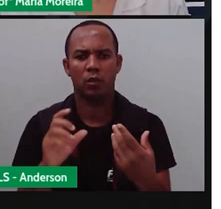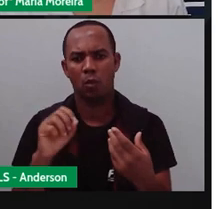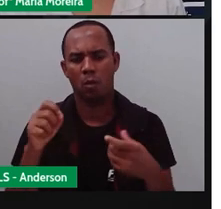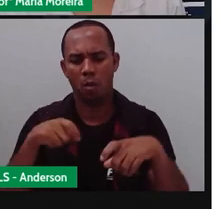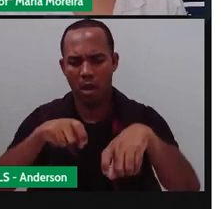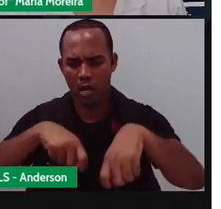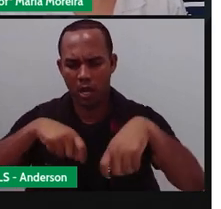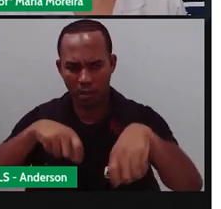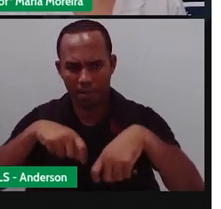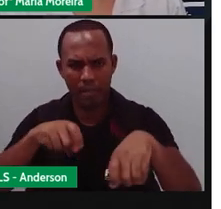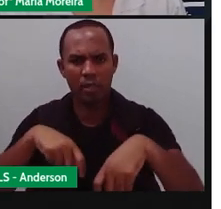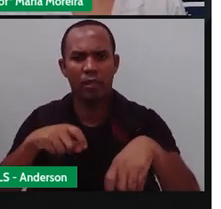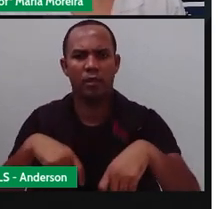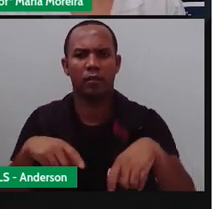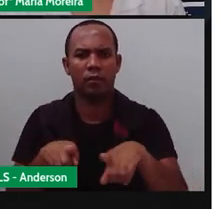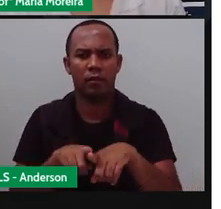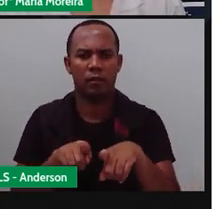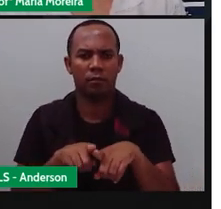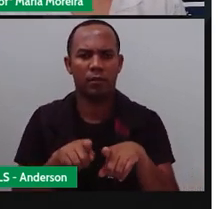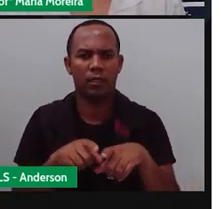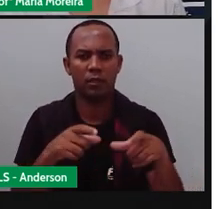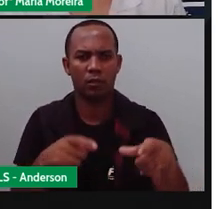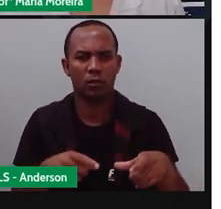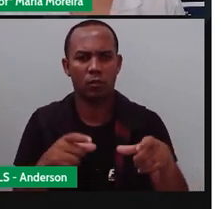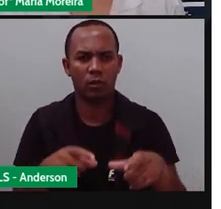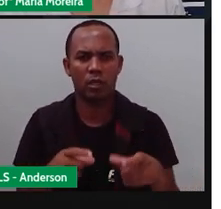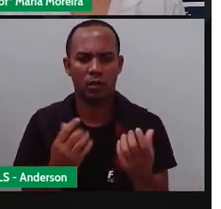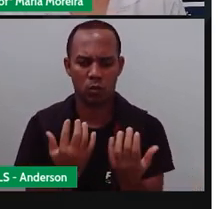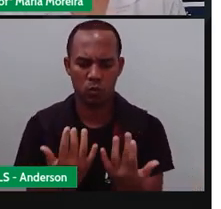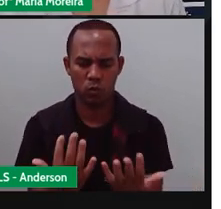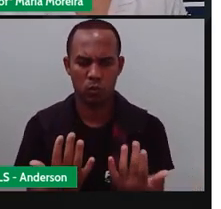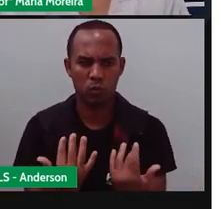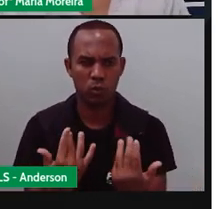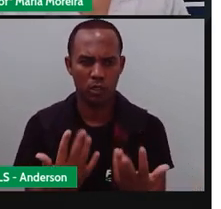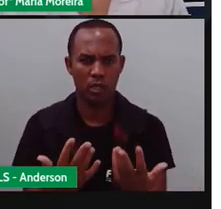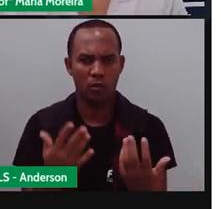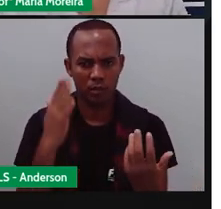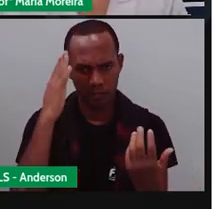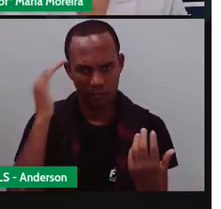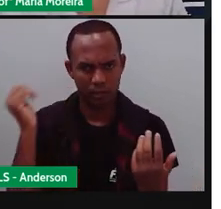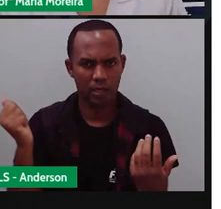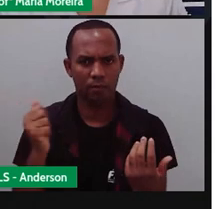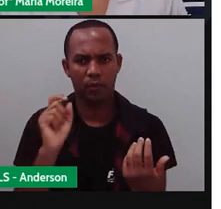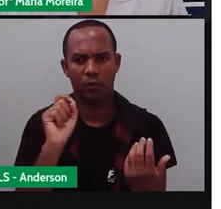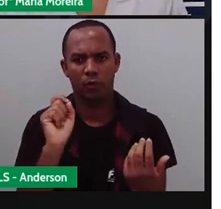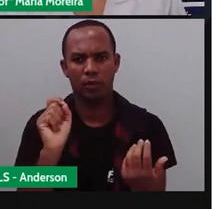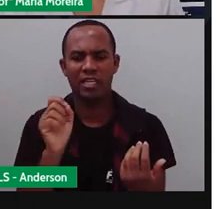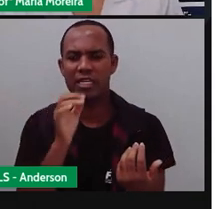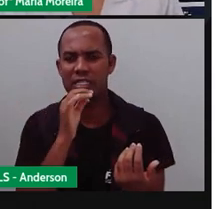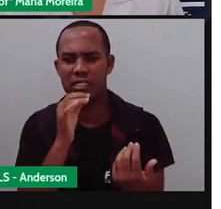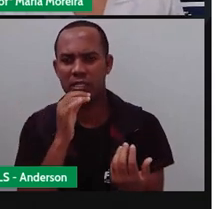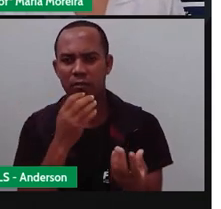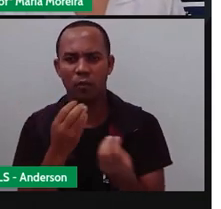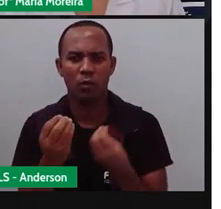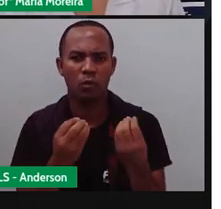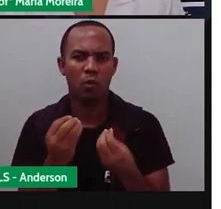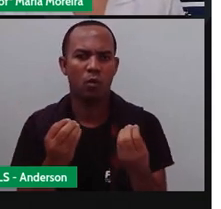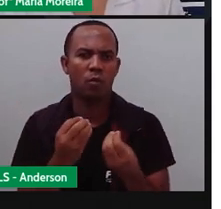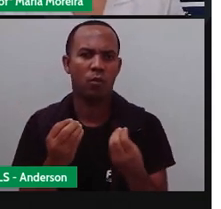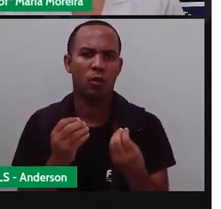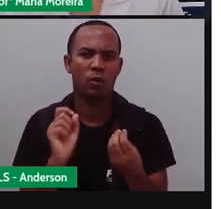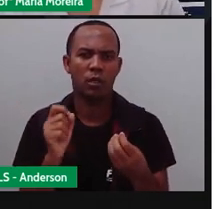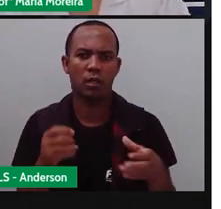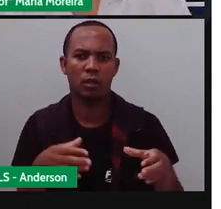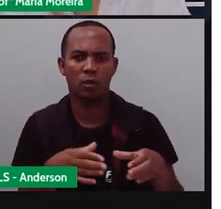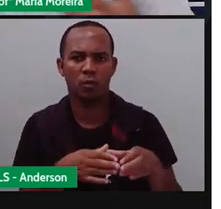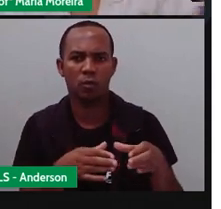ou o pessoal aqui da nossa zona rural né os nossos distritos sabe exatamente não quer pra tá falando a agricultura